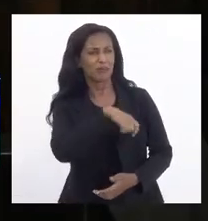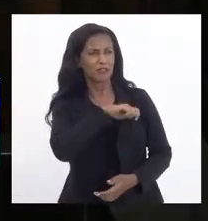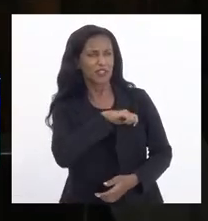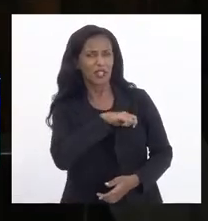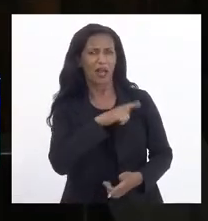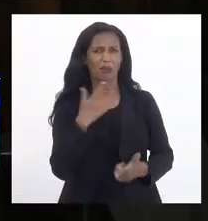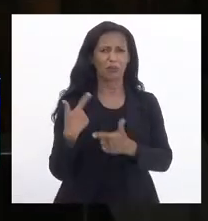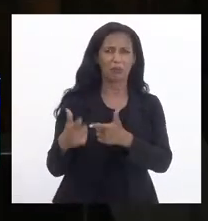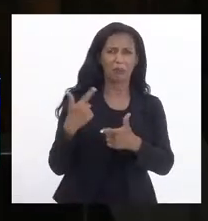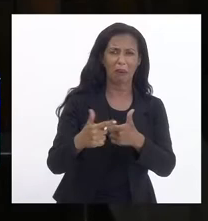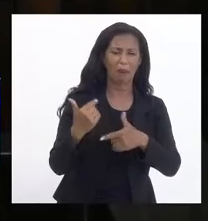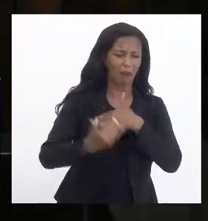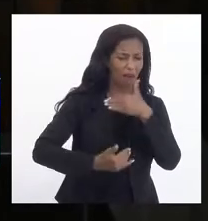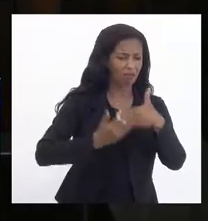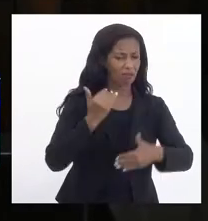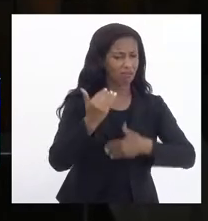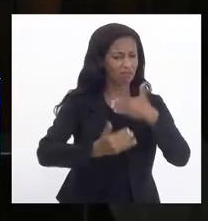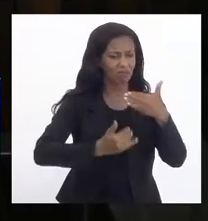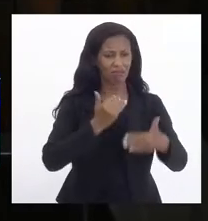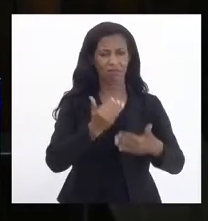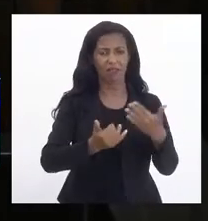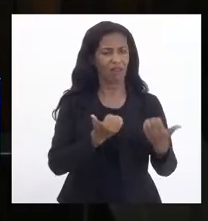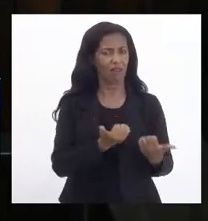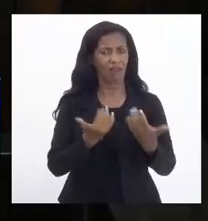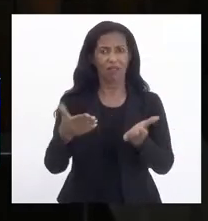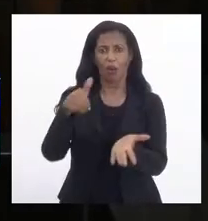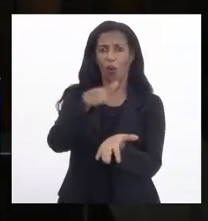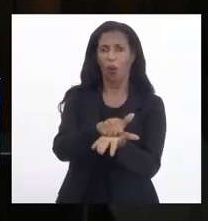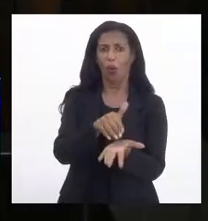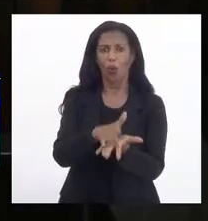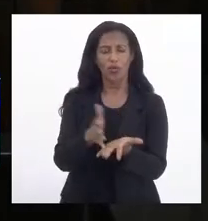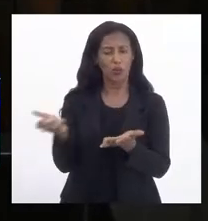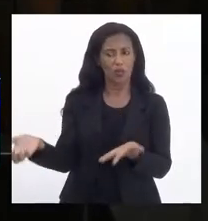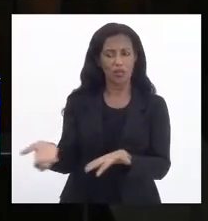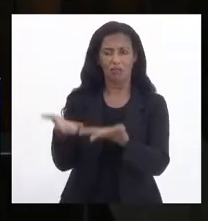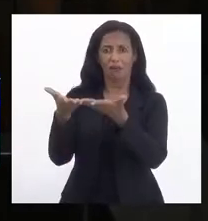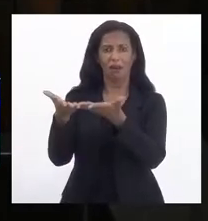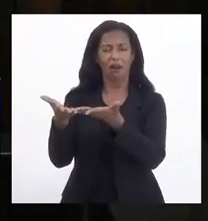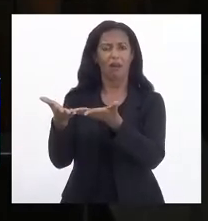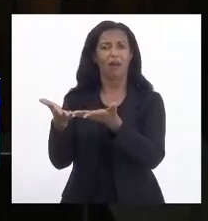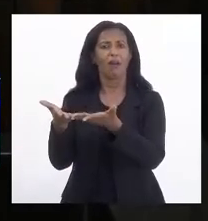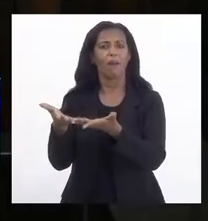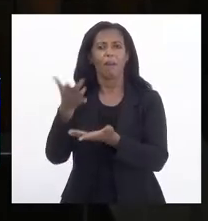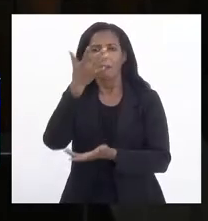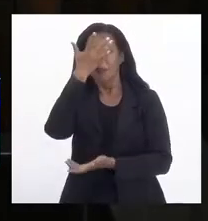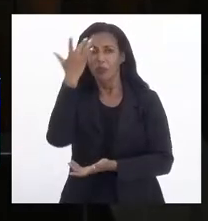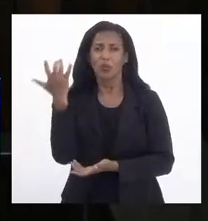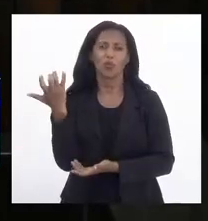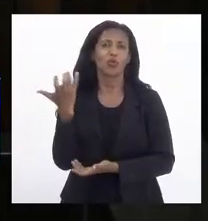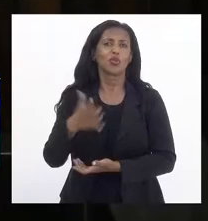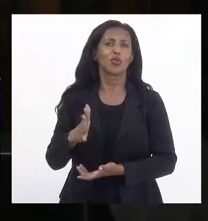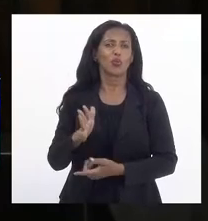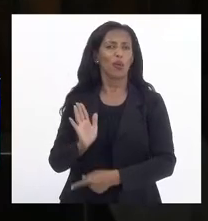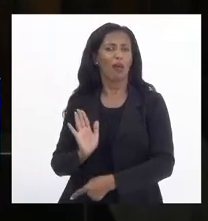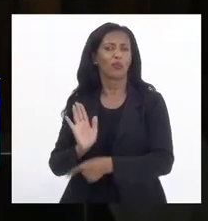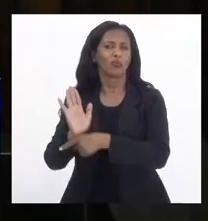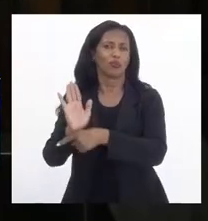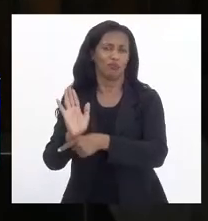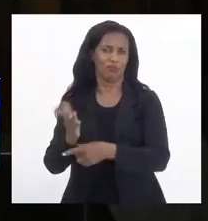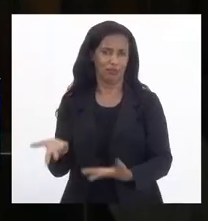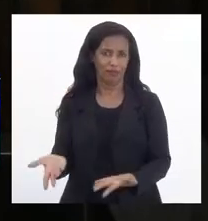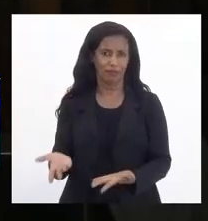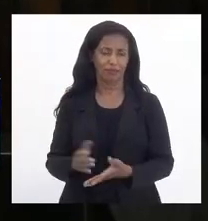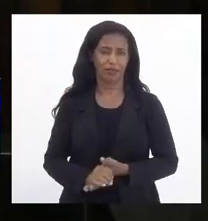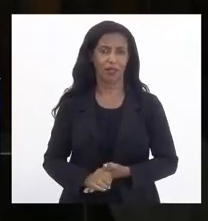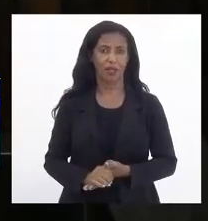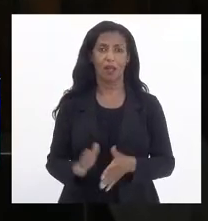crise permanente, que acaba dando justificativa para aqueles que não querem fortalecer o ensino superior. Porque é